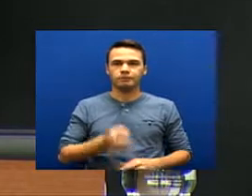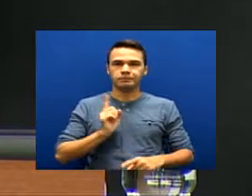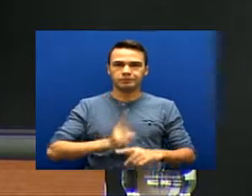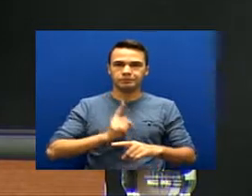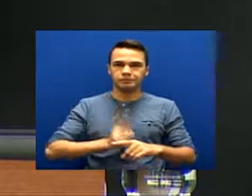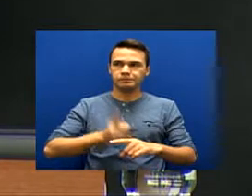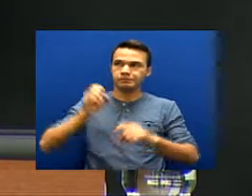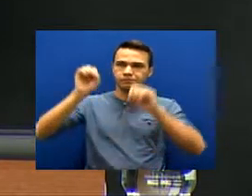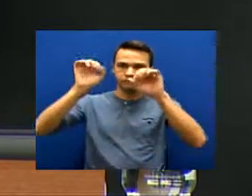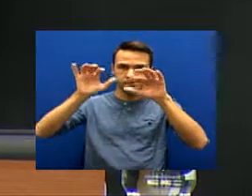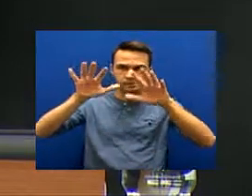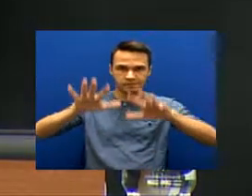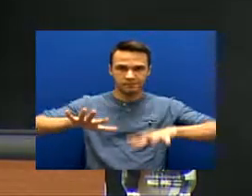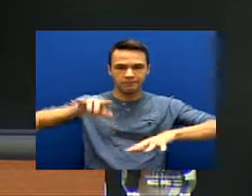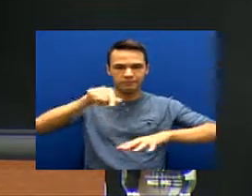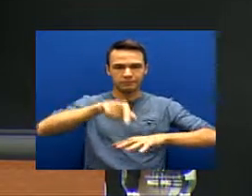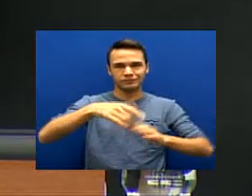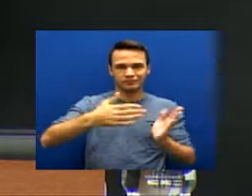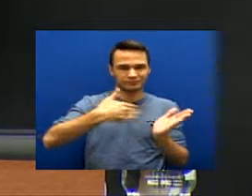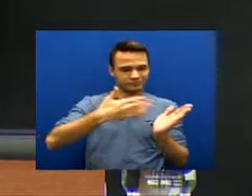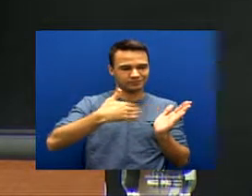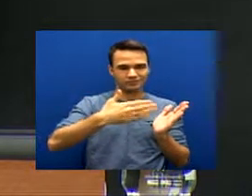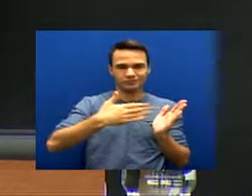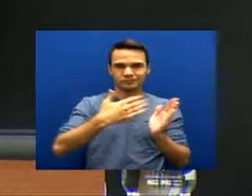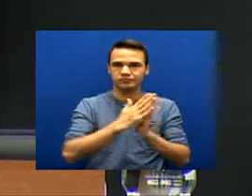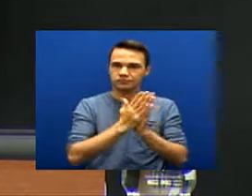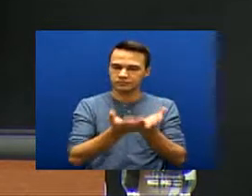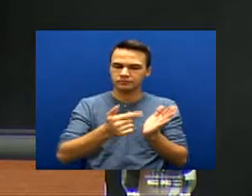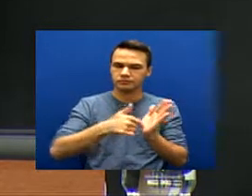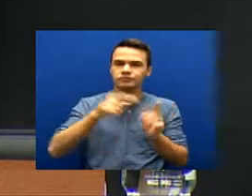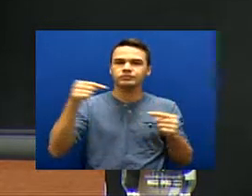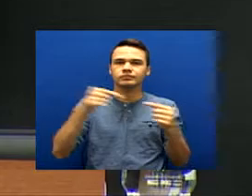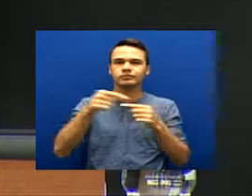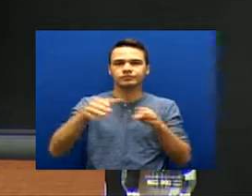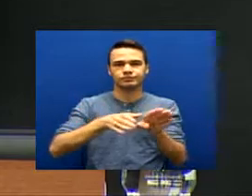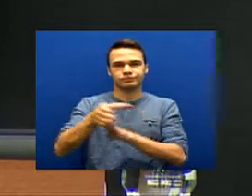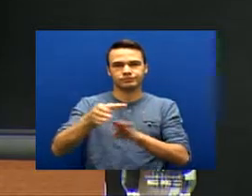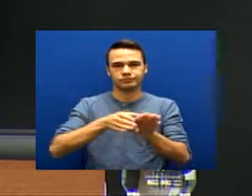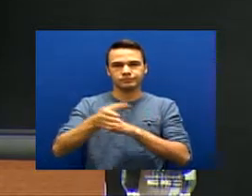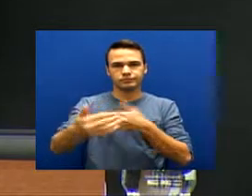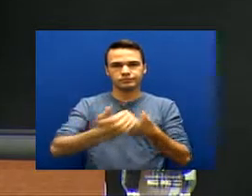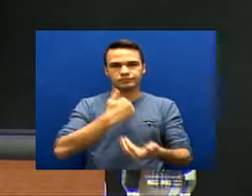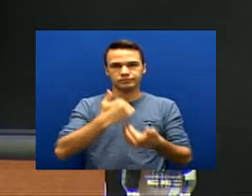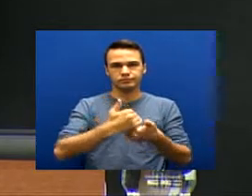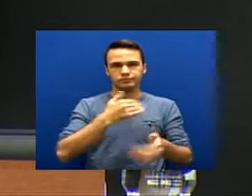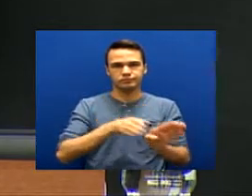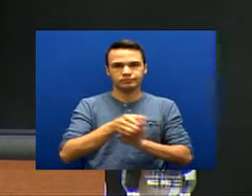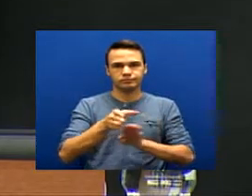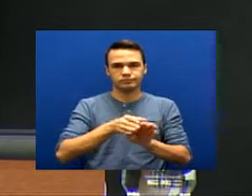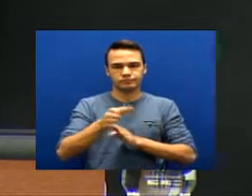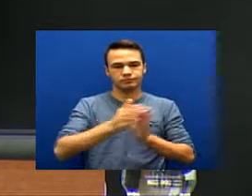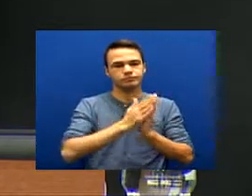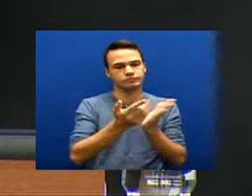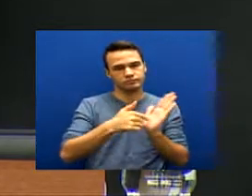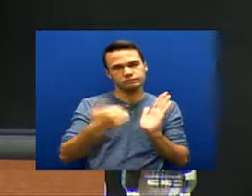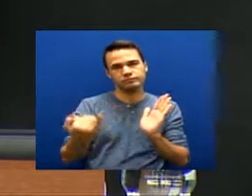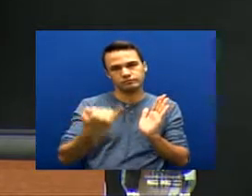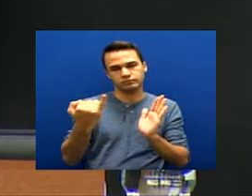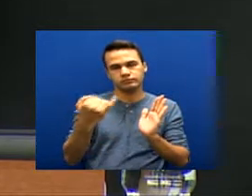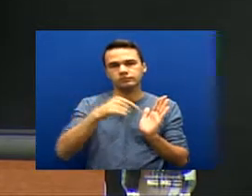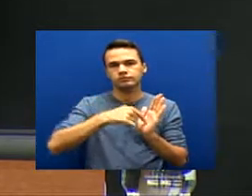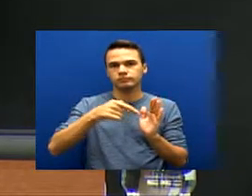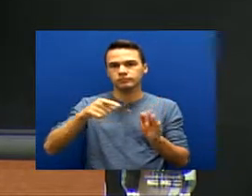quando eu estava indo para casa, agora no final do expediente, E que ameaça de temporal, hein?